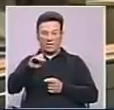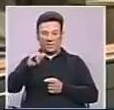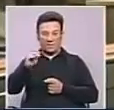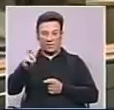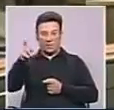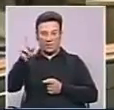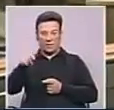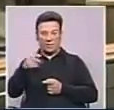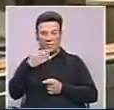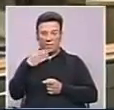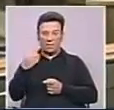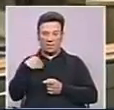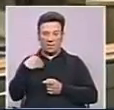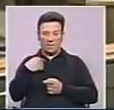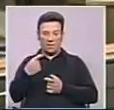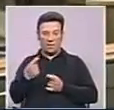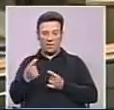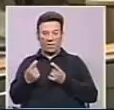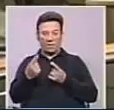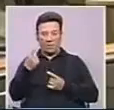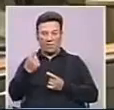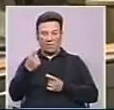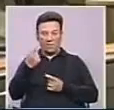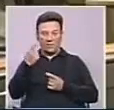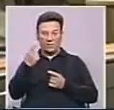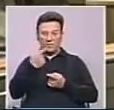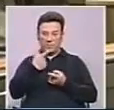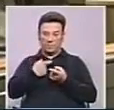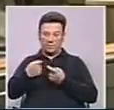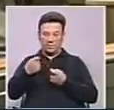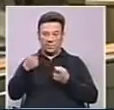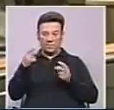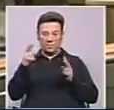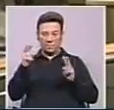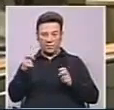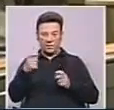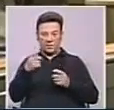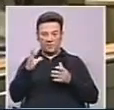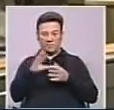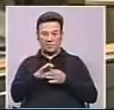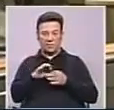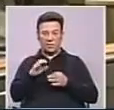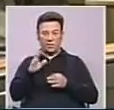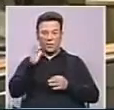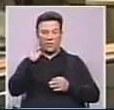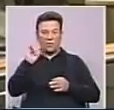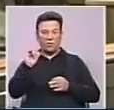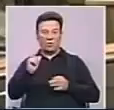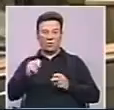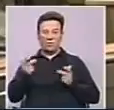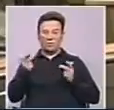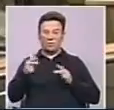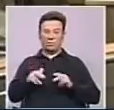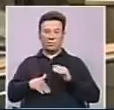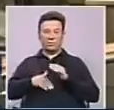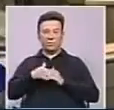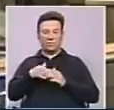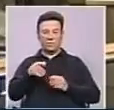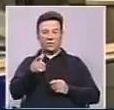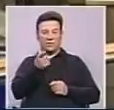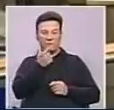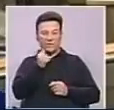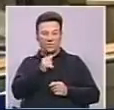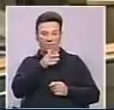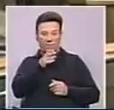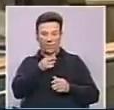onde nos são colocadas algumas questões no que diz respeito à hotelaria de topo. Como? Não se pode